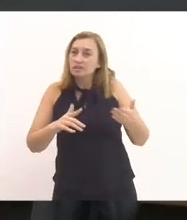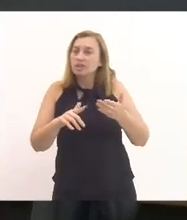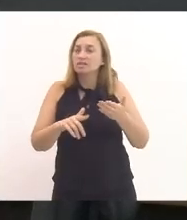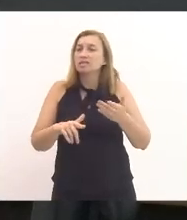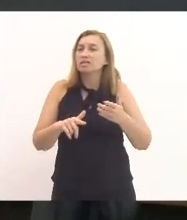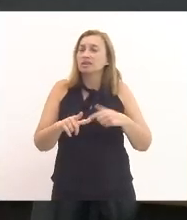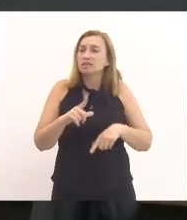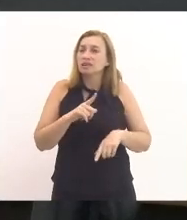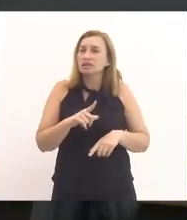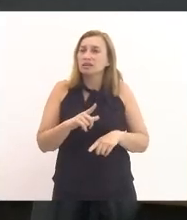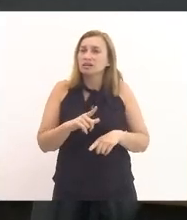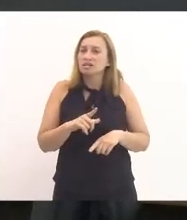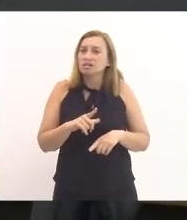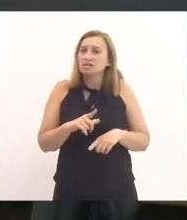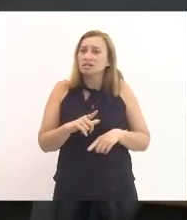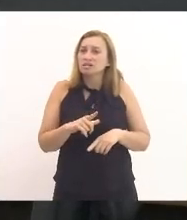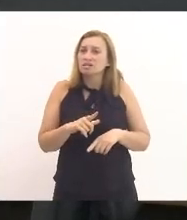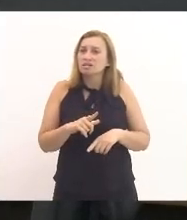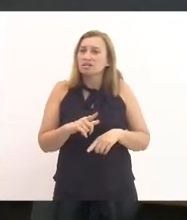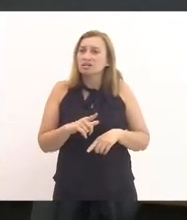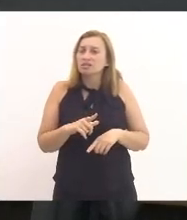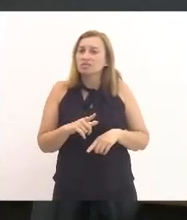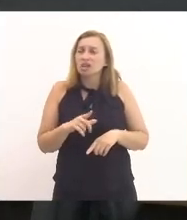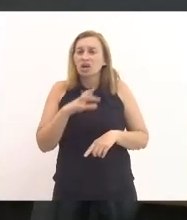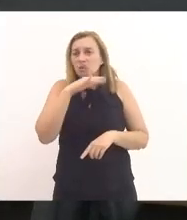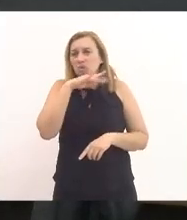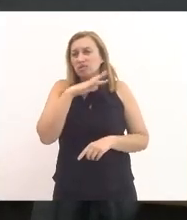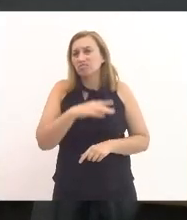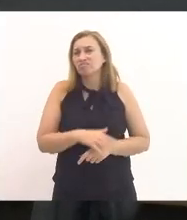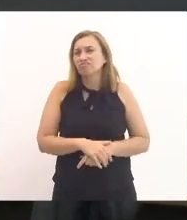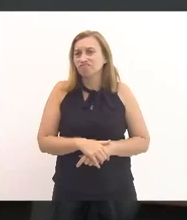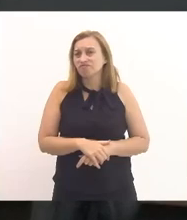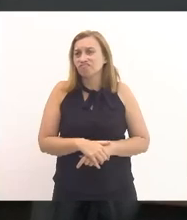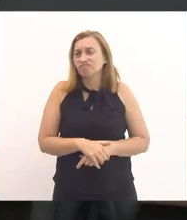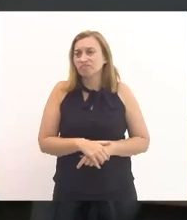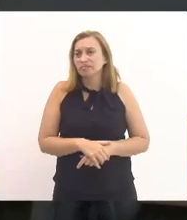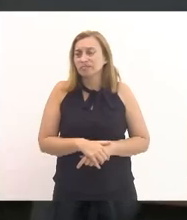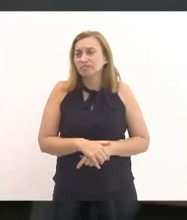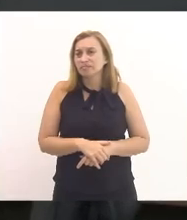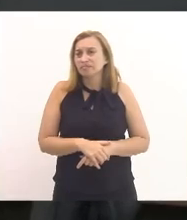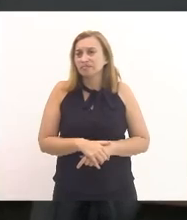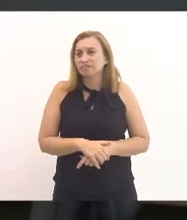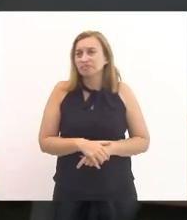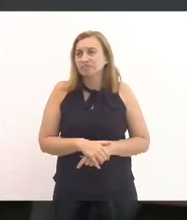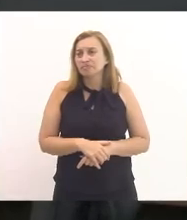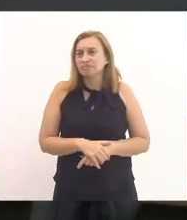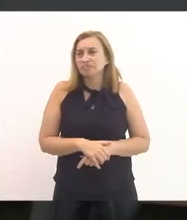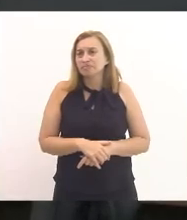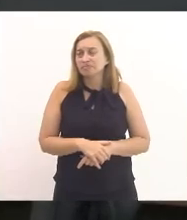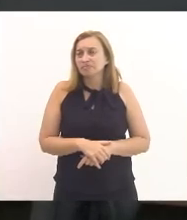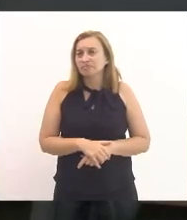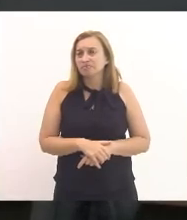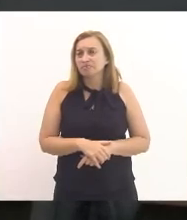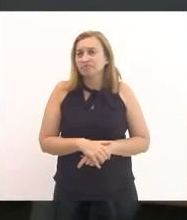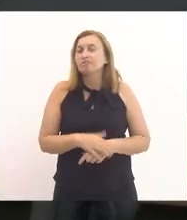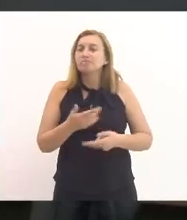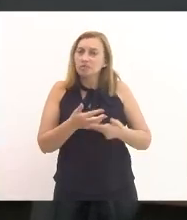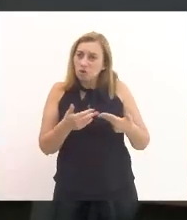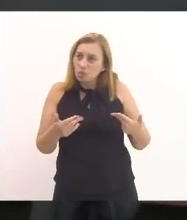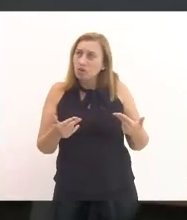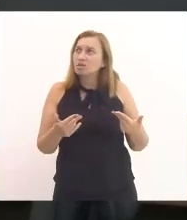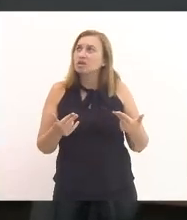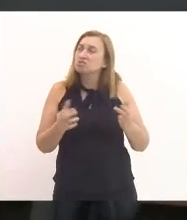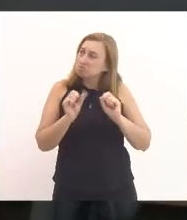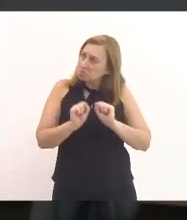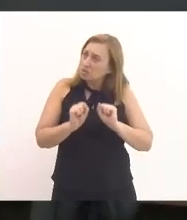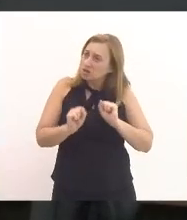é é ridículo então era uma era uma uma das coisas que